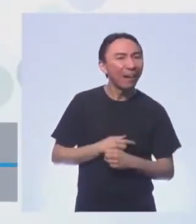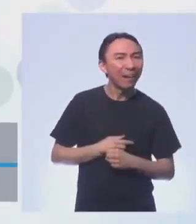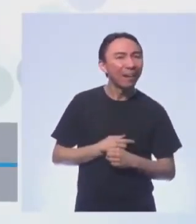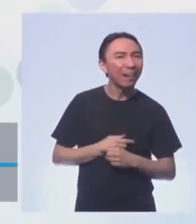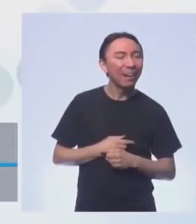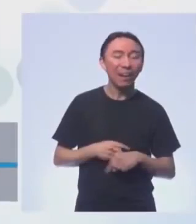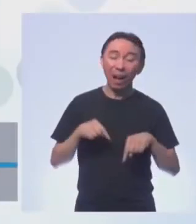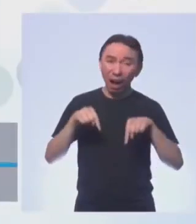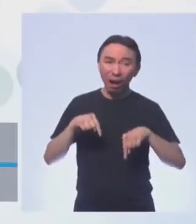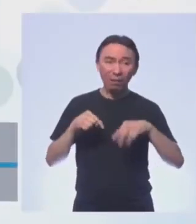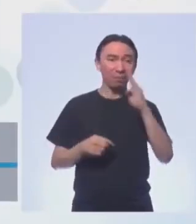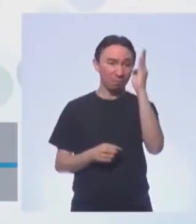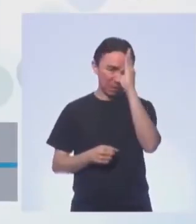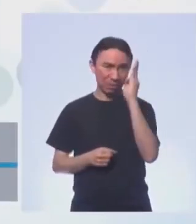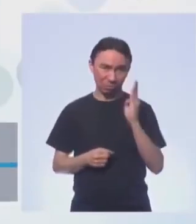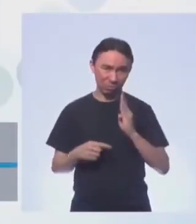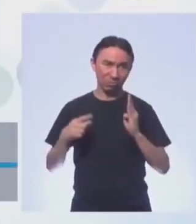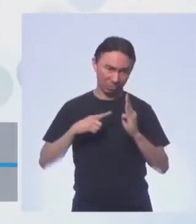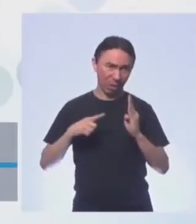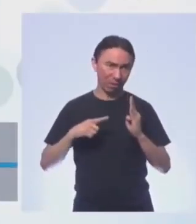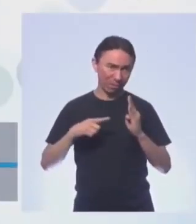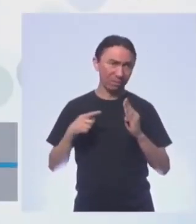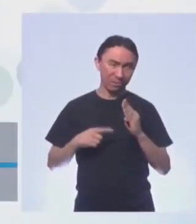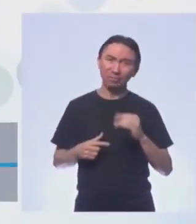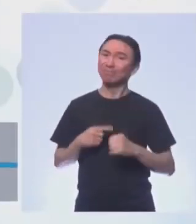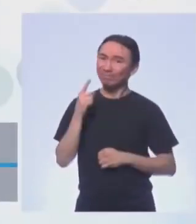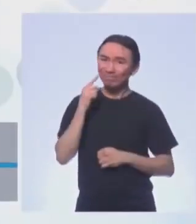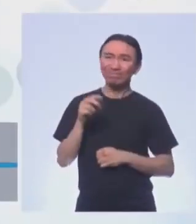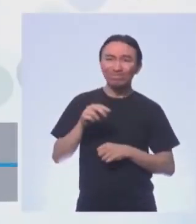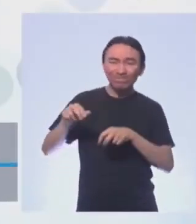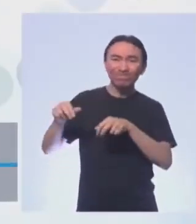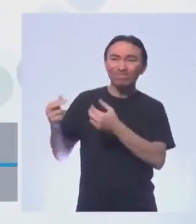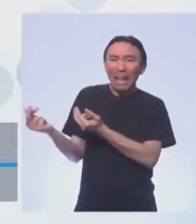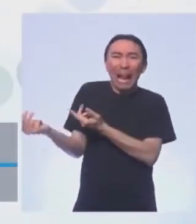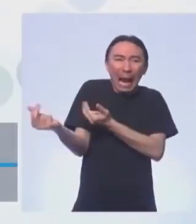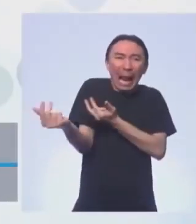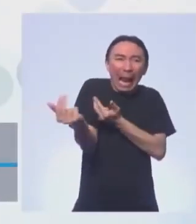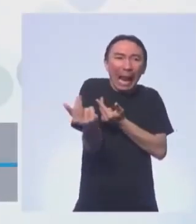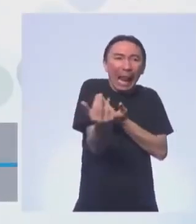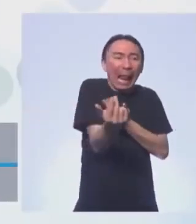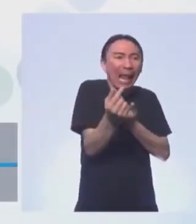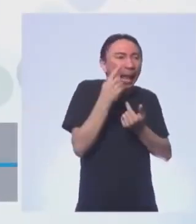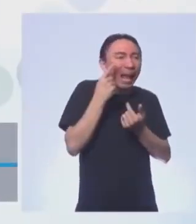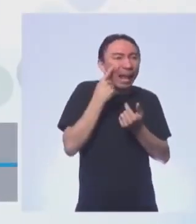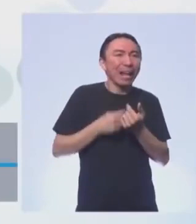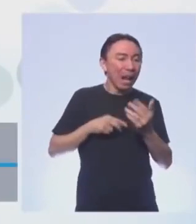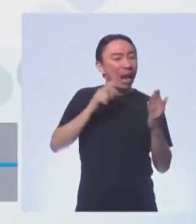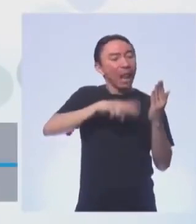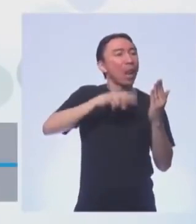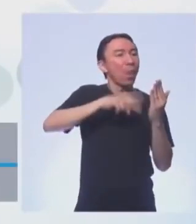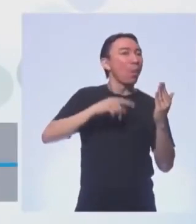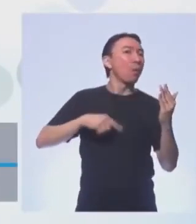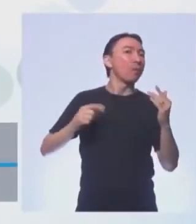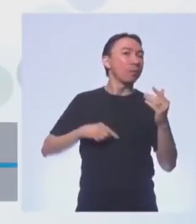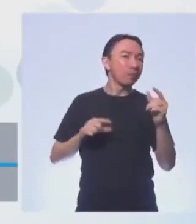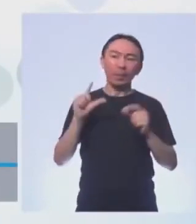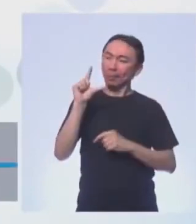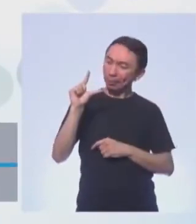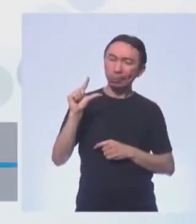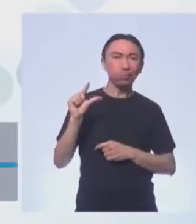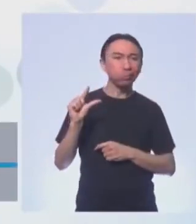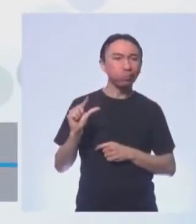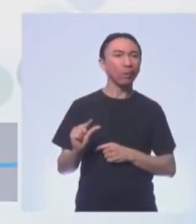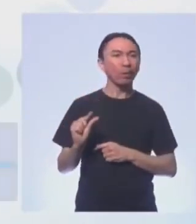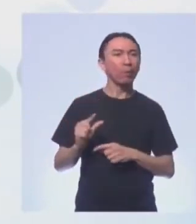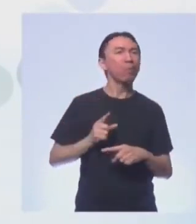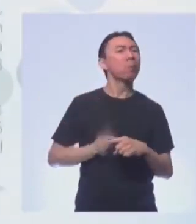aqui no Brasil, mundial no geral, mas assim, no Brasil a gente tem uma tendência aí de queda do número de leitores. Então, vamos entender por que isso acontece. Olha o